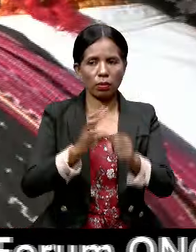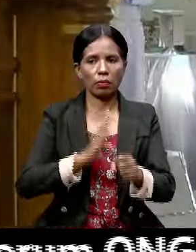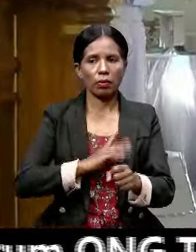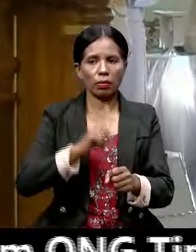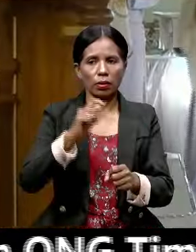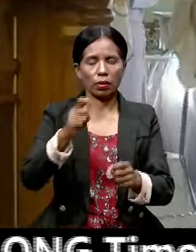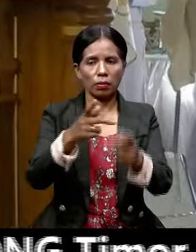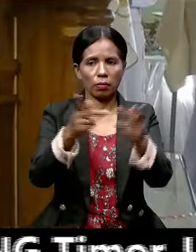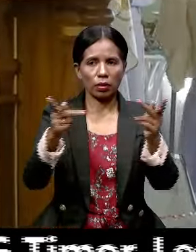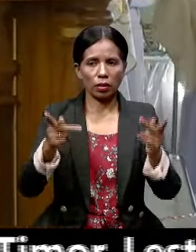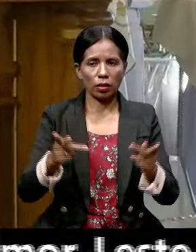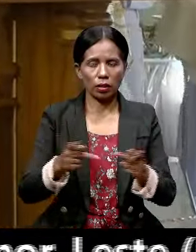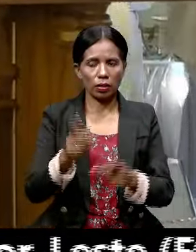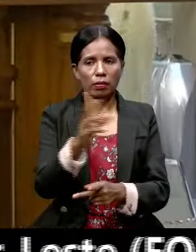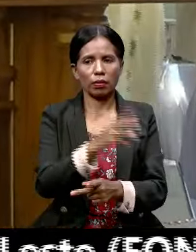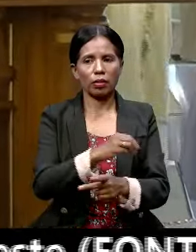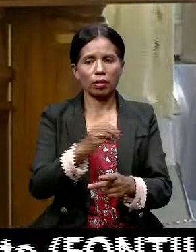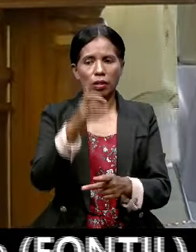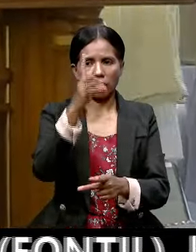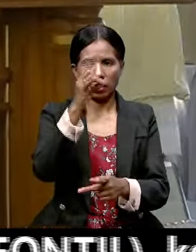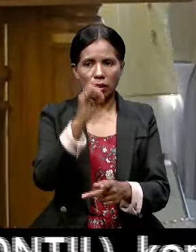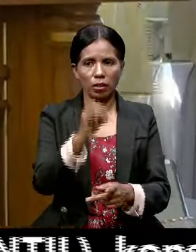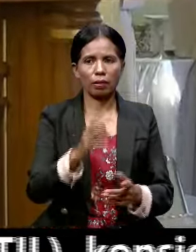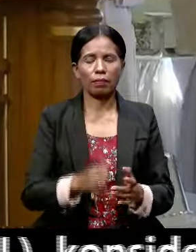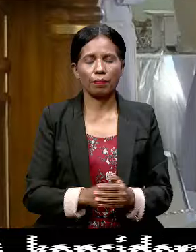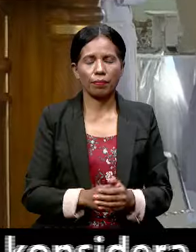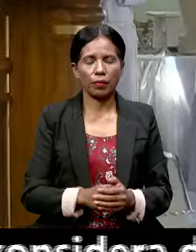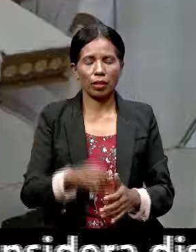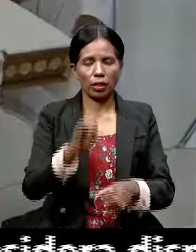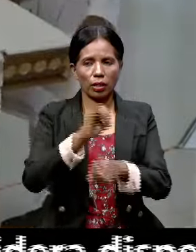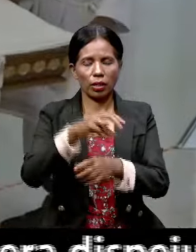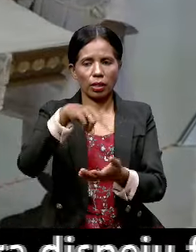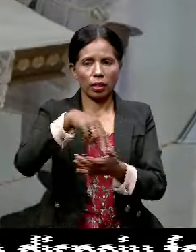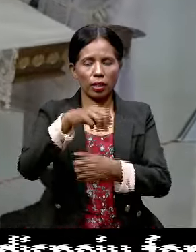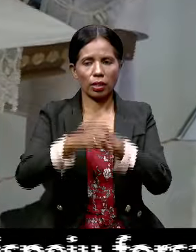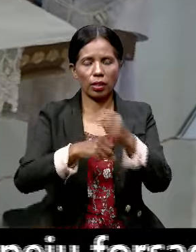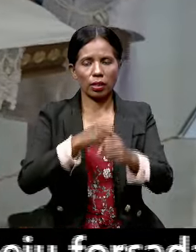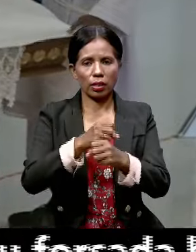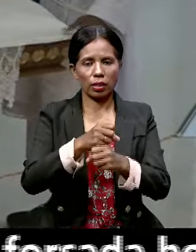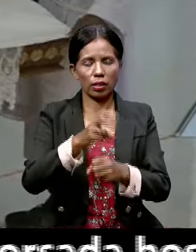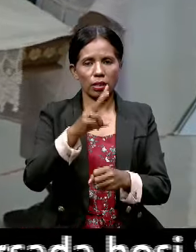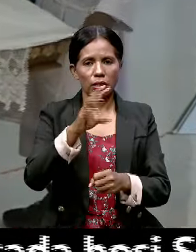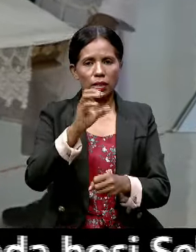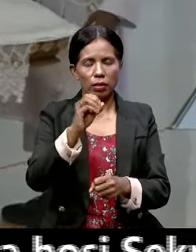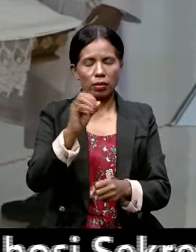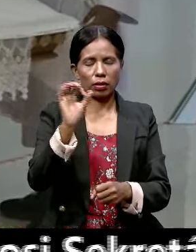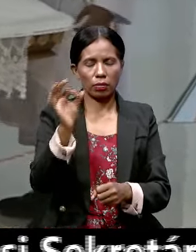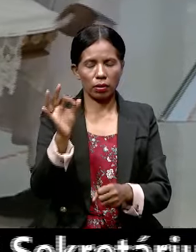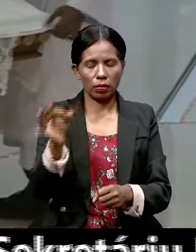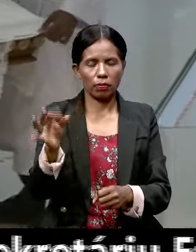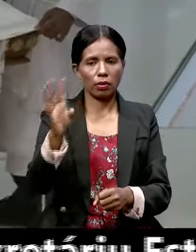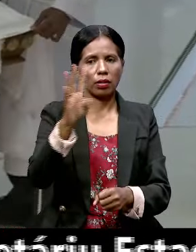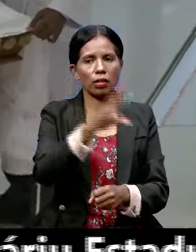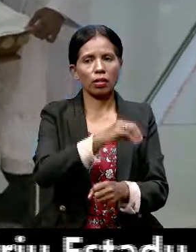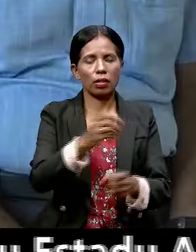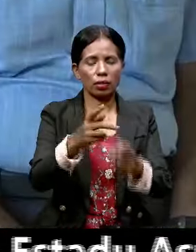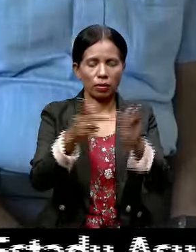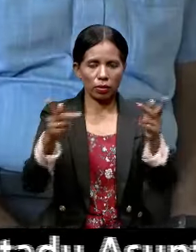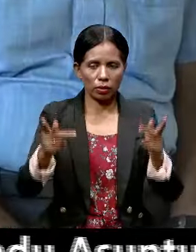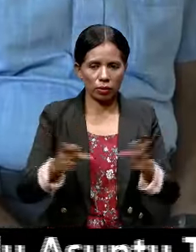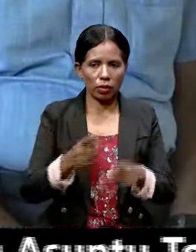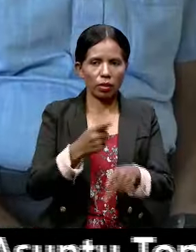posto administrativo Dom Alesto de Lei. Capela ne haria tinan reunida tusia senolura singualo, husifatin lavandaria e